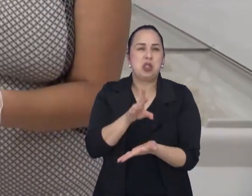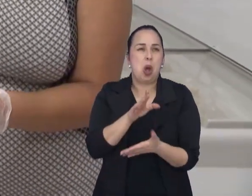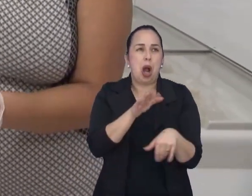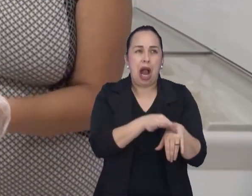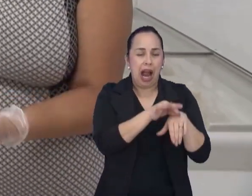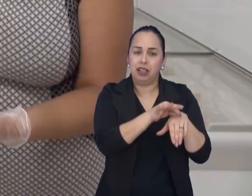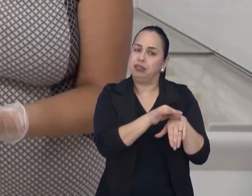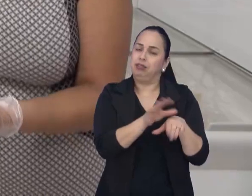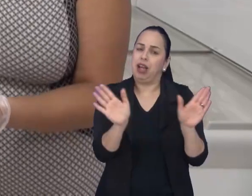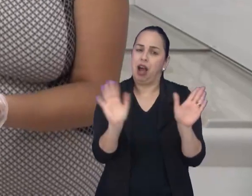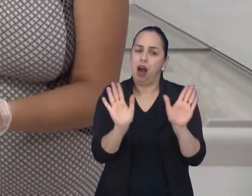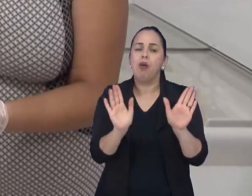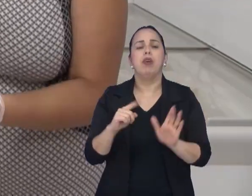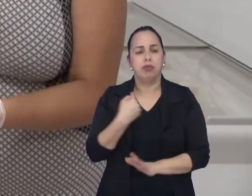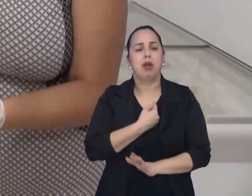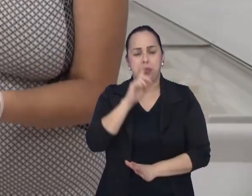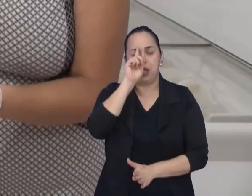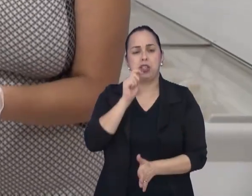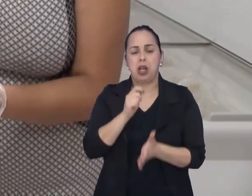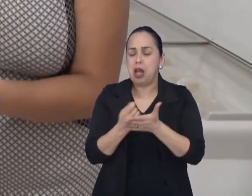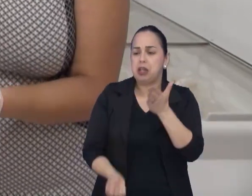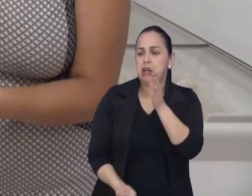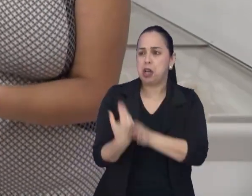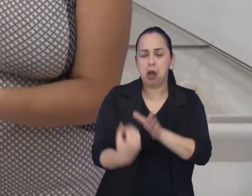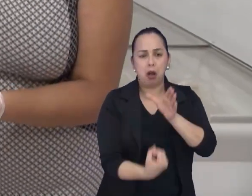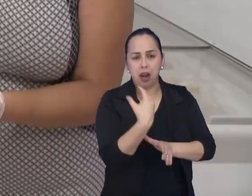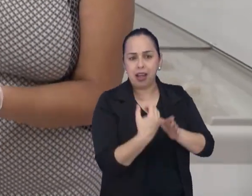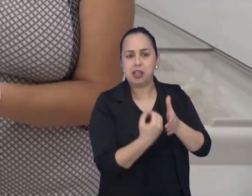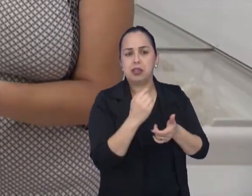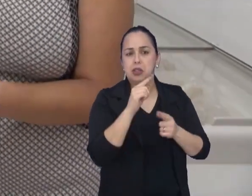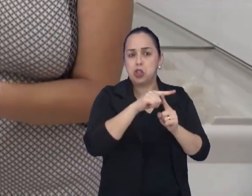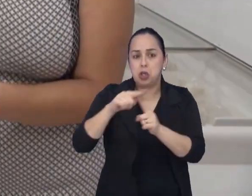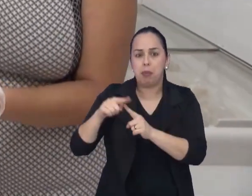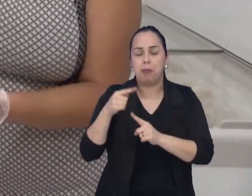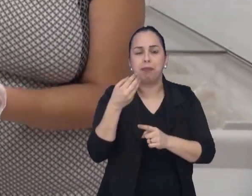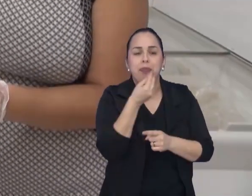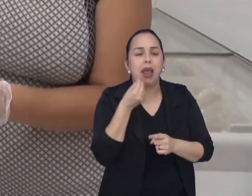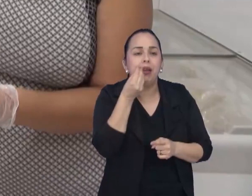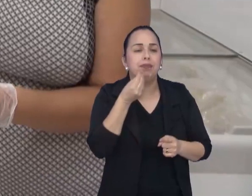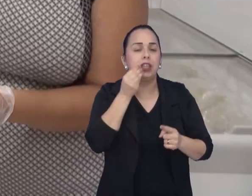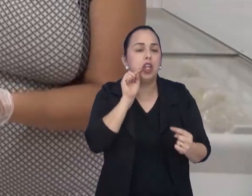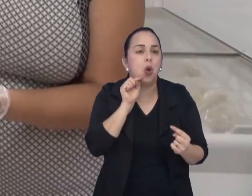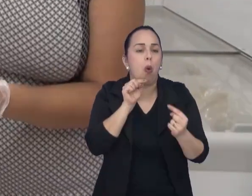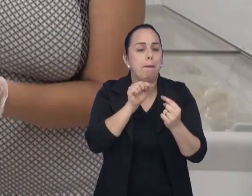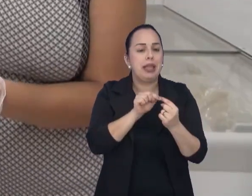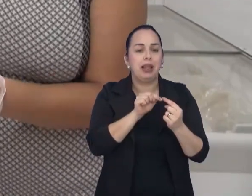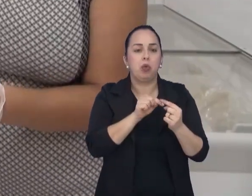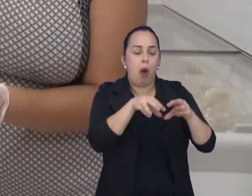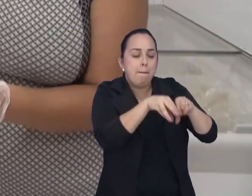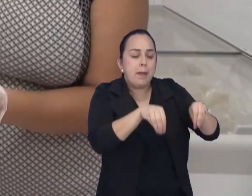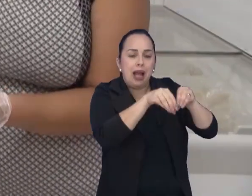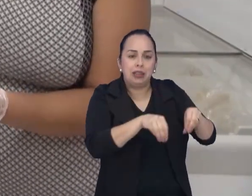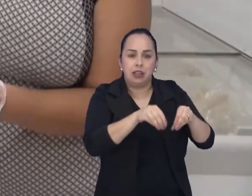sabor só. Então a gente decidiu criar outros sabores, fizemos sabores que a gente imaginaria que combinaria com a massa, foi